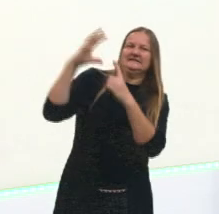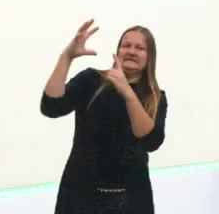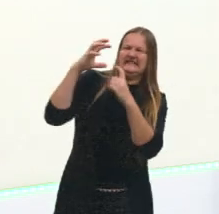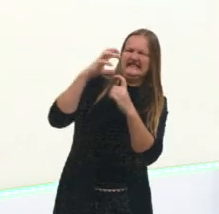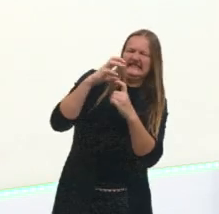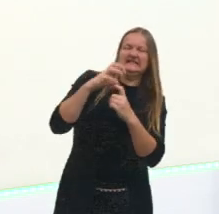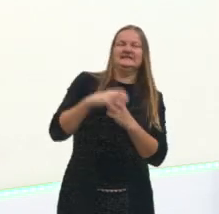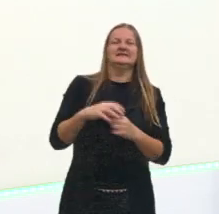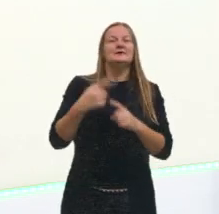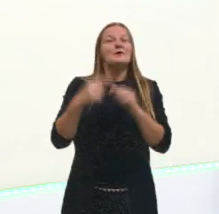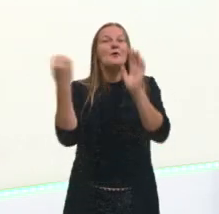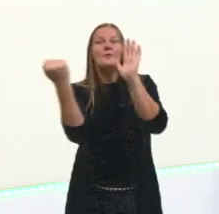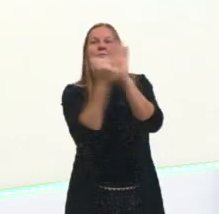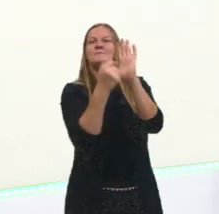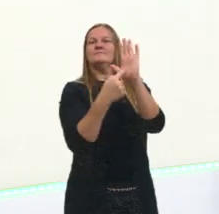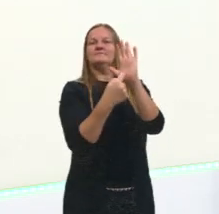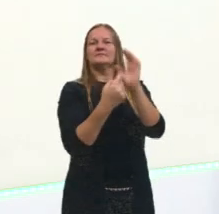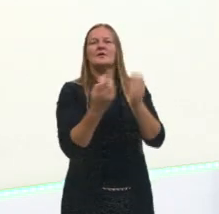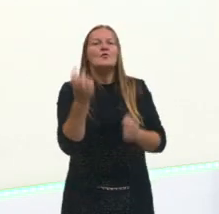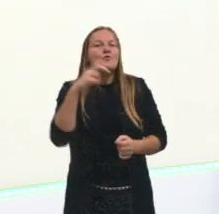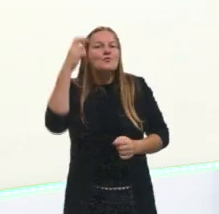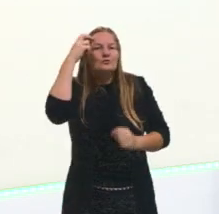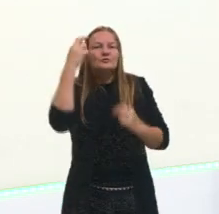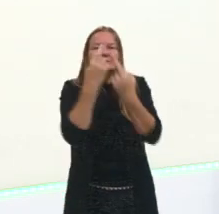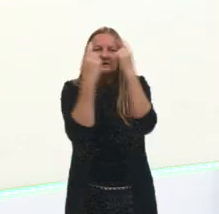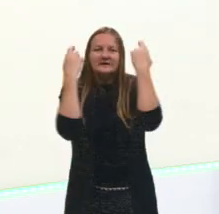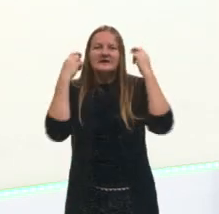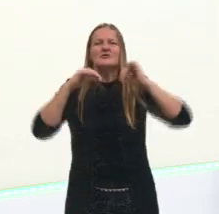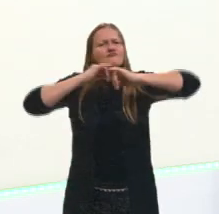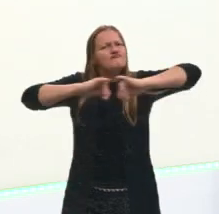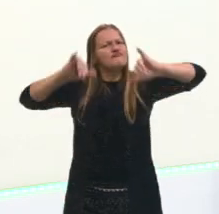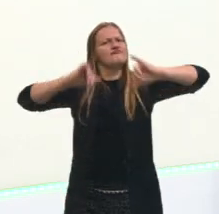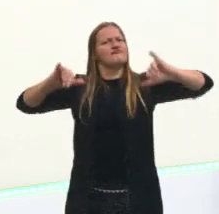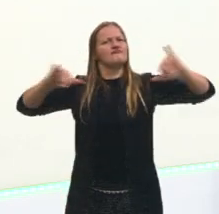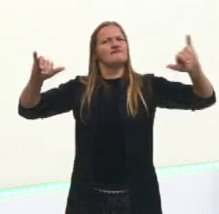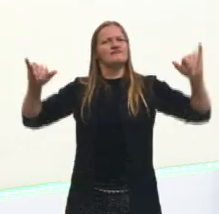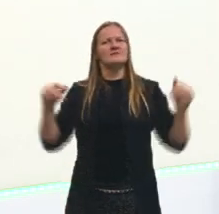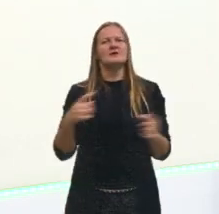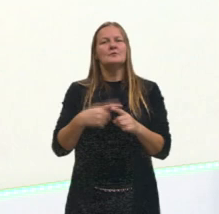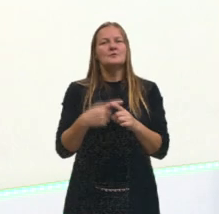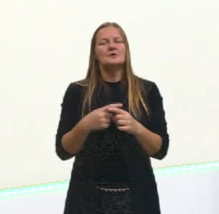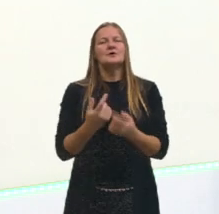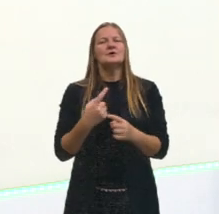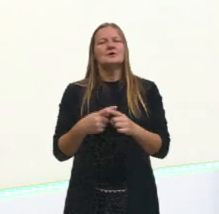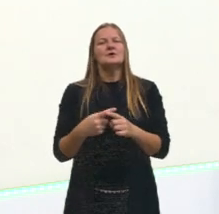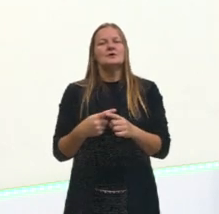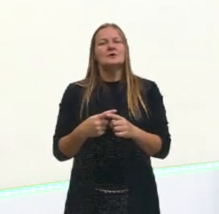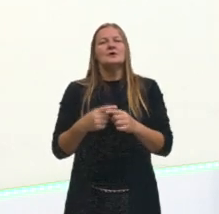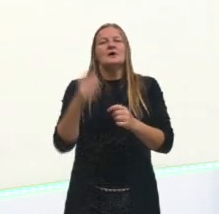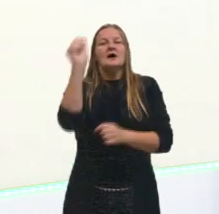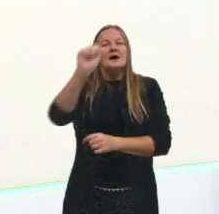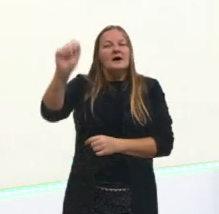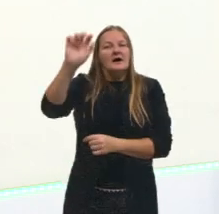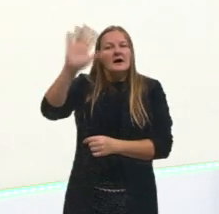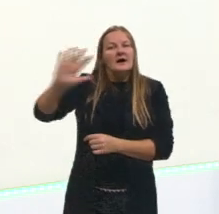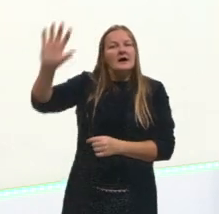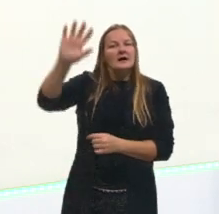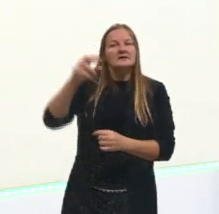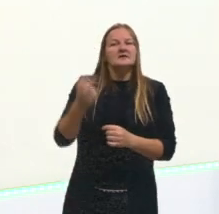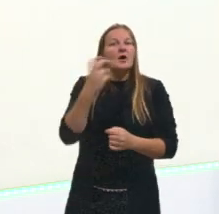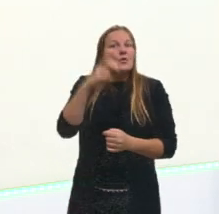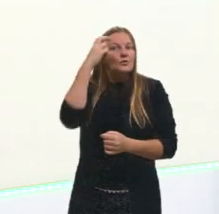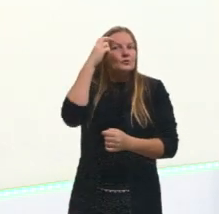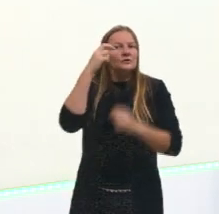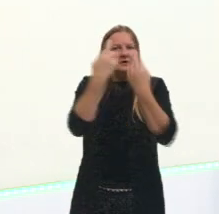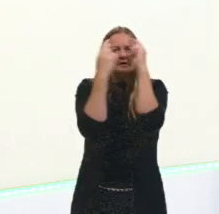para registrar a cultura grega para divulgar ela não é para levar a cultura grega ali para a Ásia para lugares que ela ainda